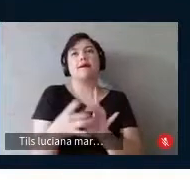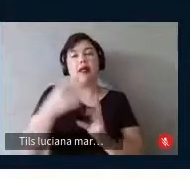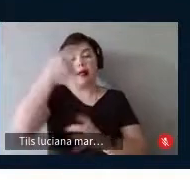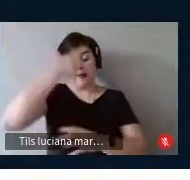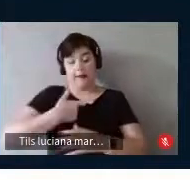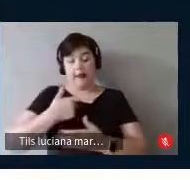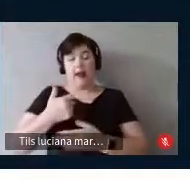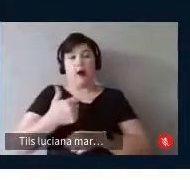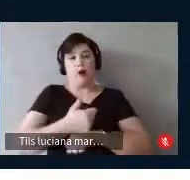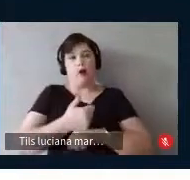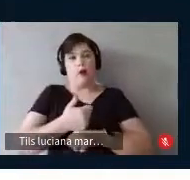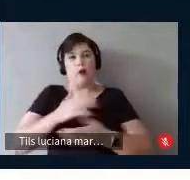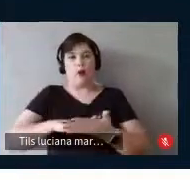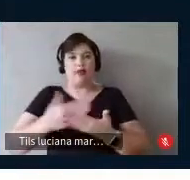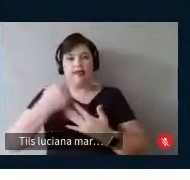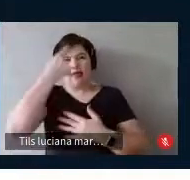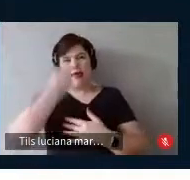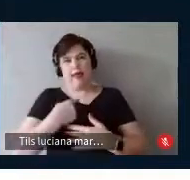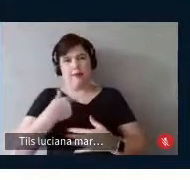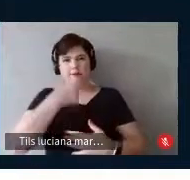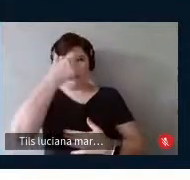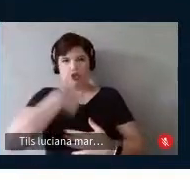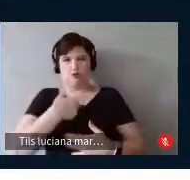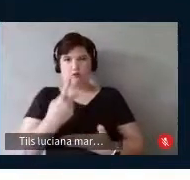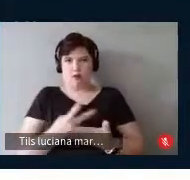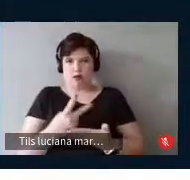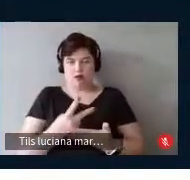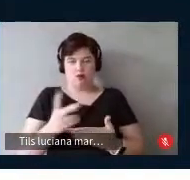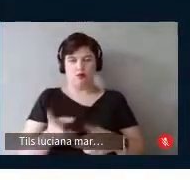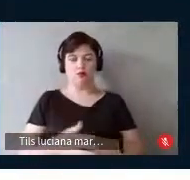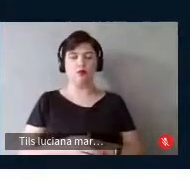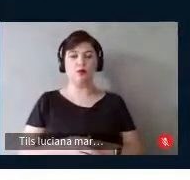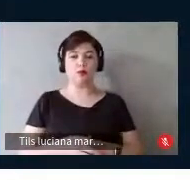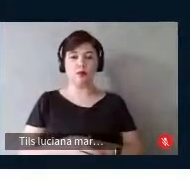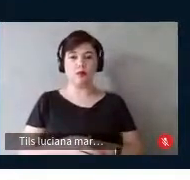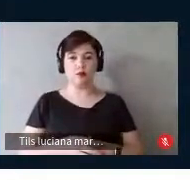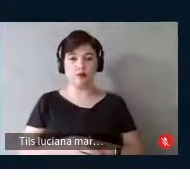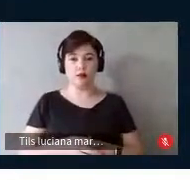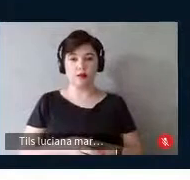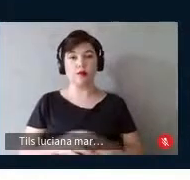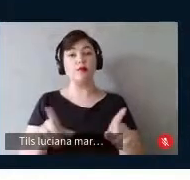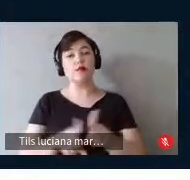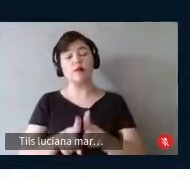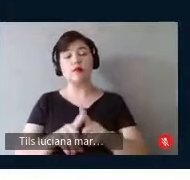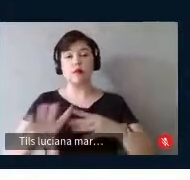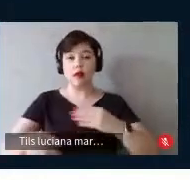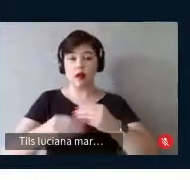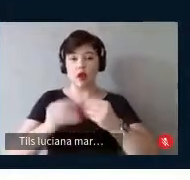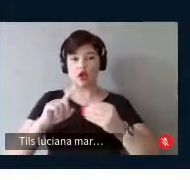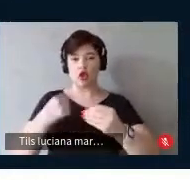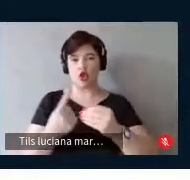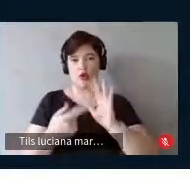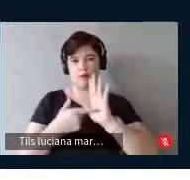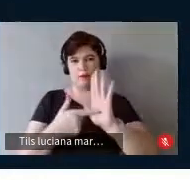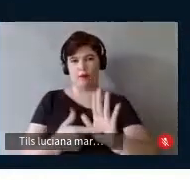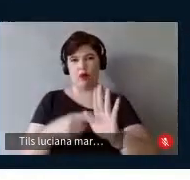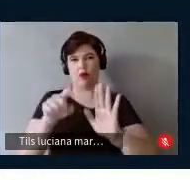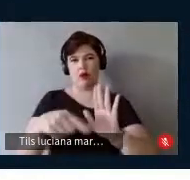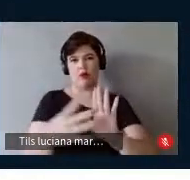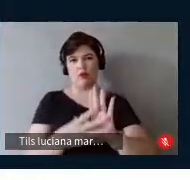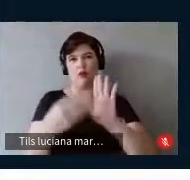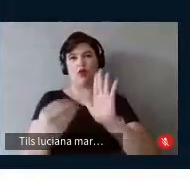intérprete enquanto pessoa profissional, né? E os acréscimos que nós trazemos para esse